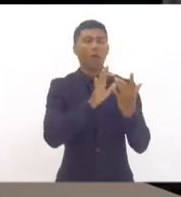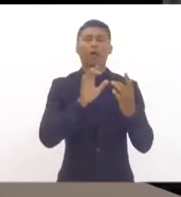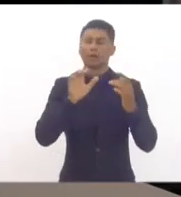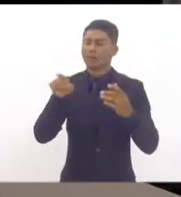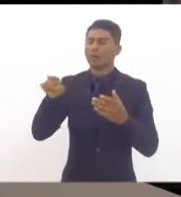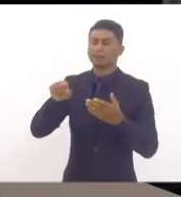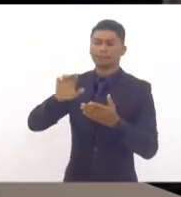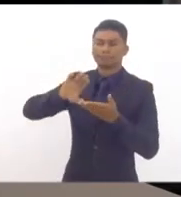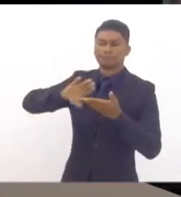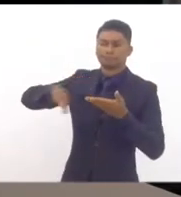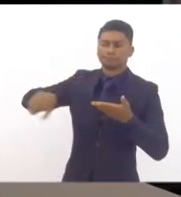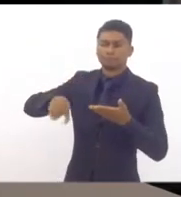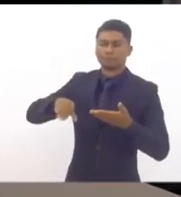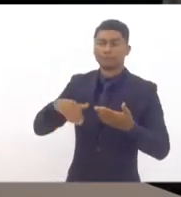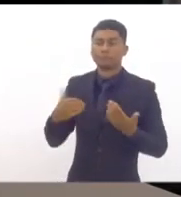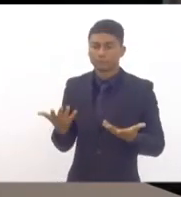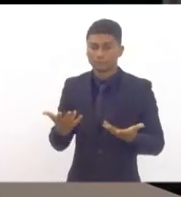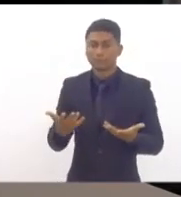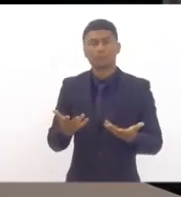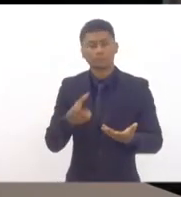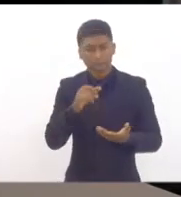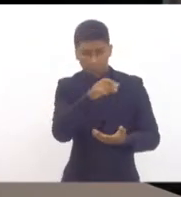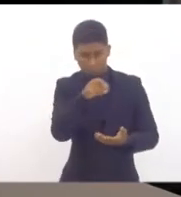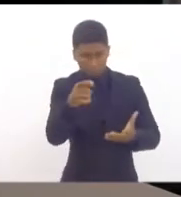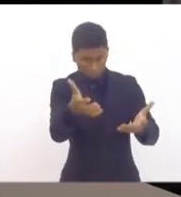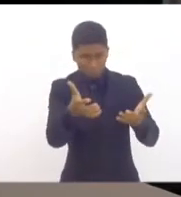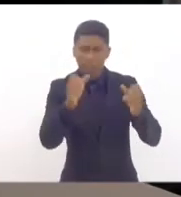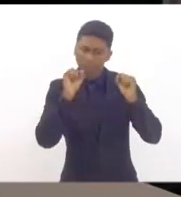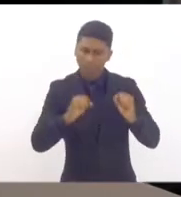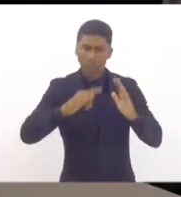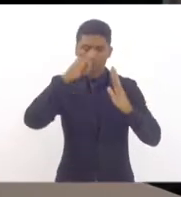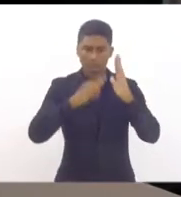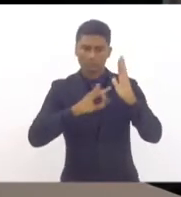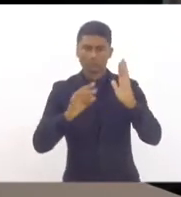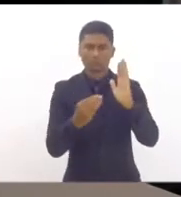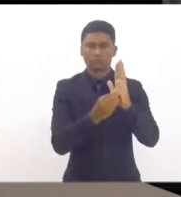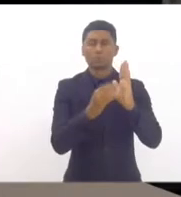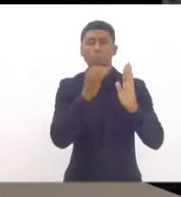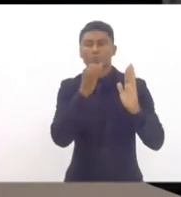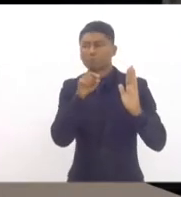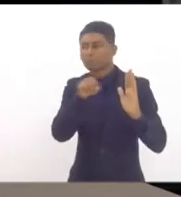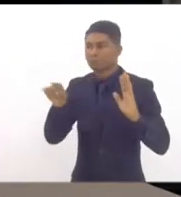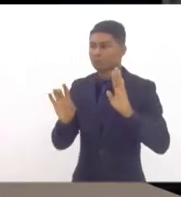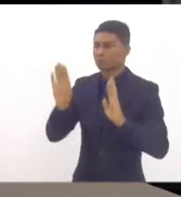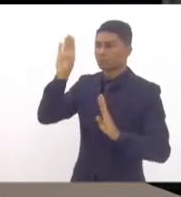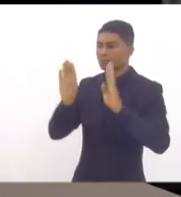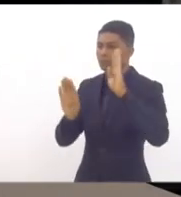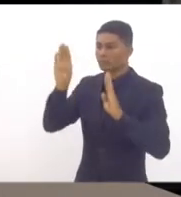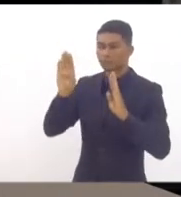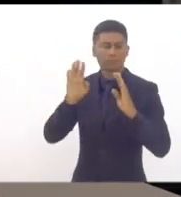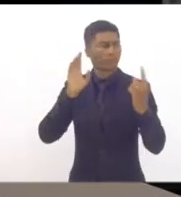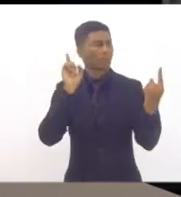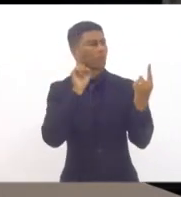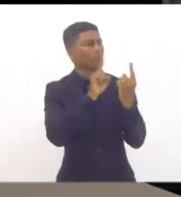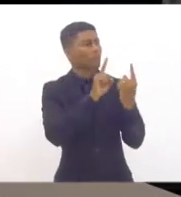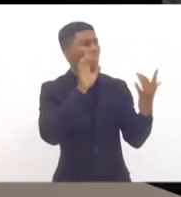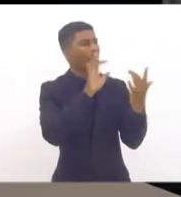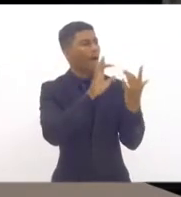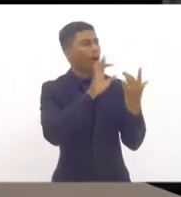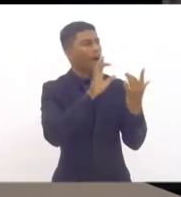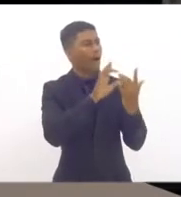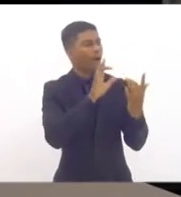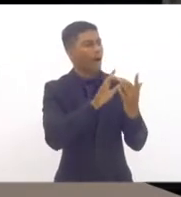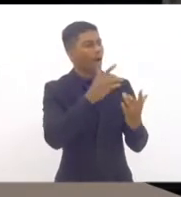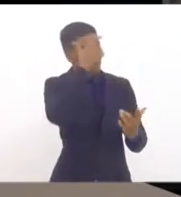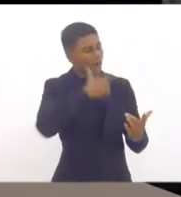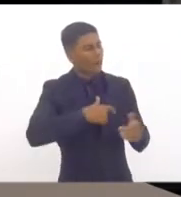de situação, que coloque, é vedado ao candidato fazer contato diretamente ao membro votante sob pena de exclusão do